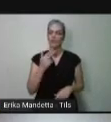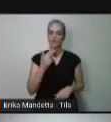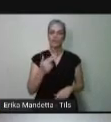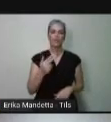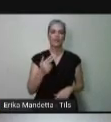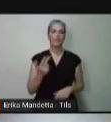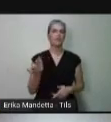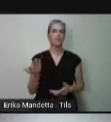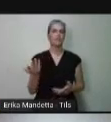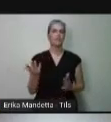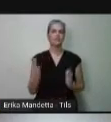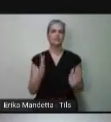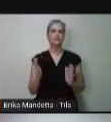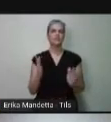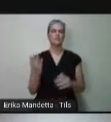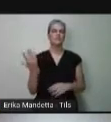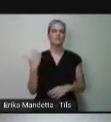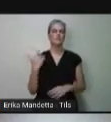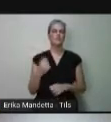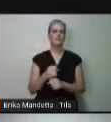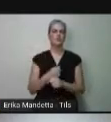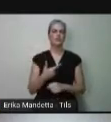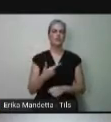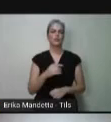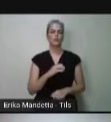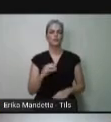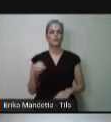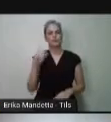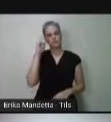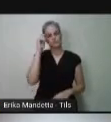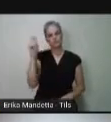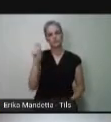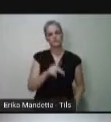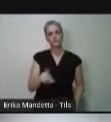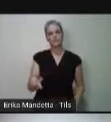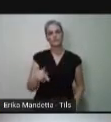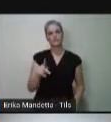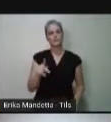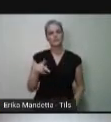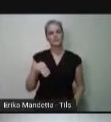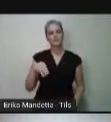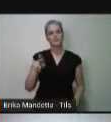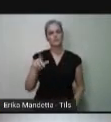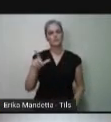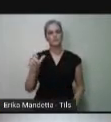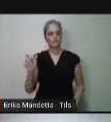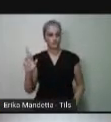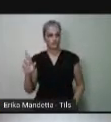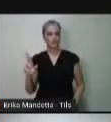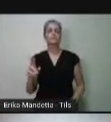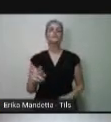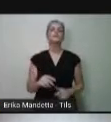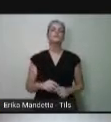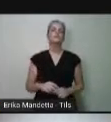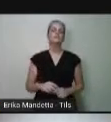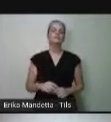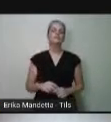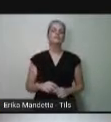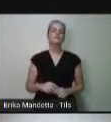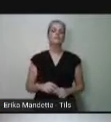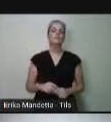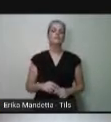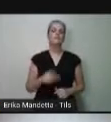anos 2000, que é o professor Peter Mittler, perdão, ele vai nos dizer que a